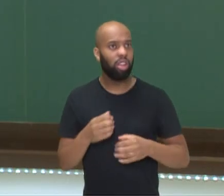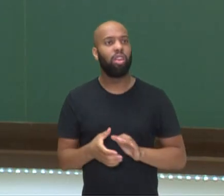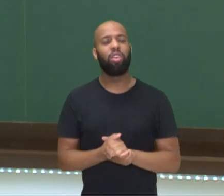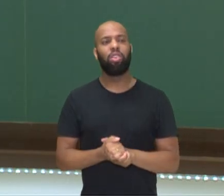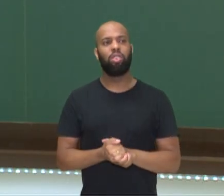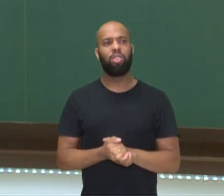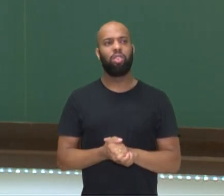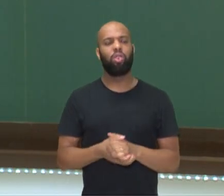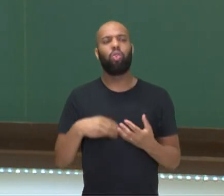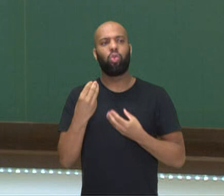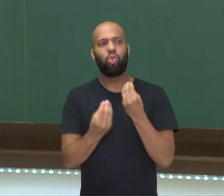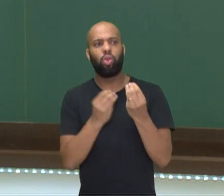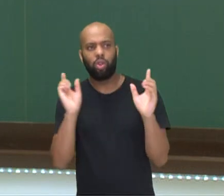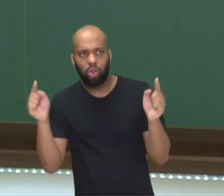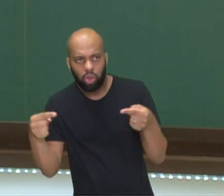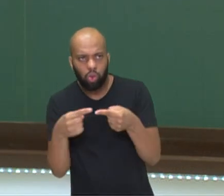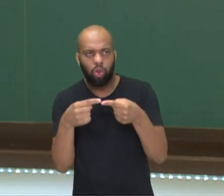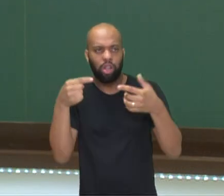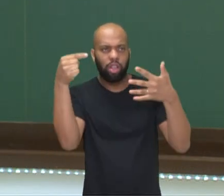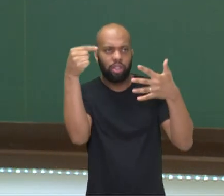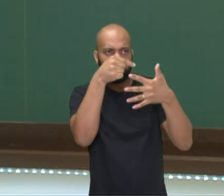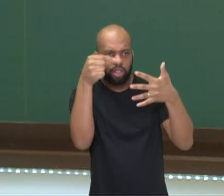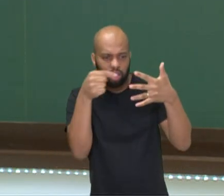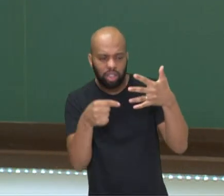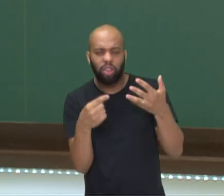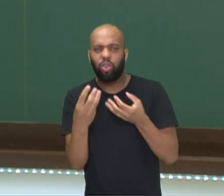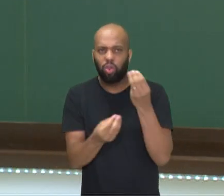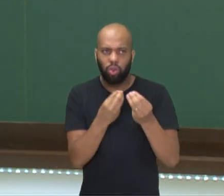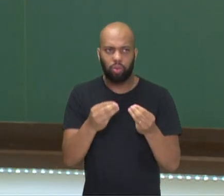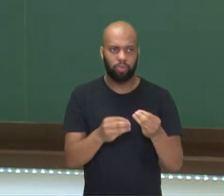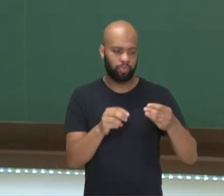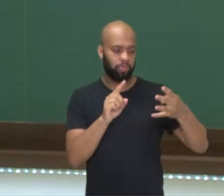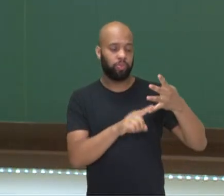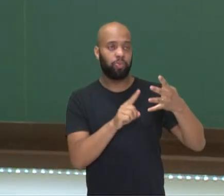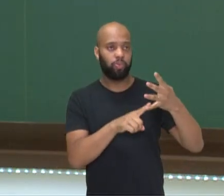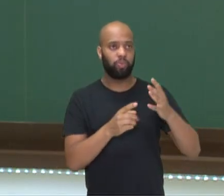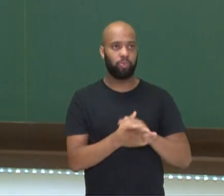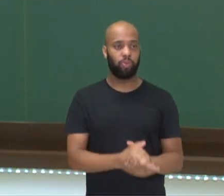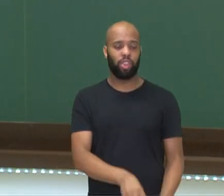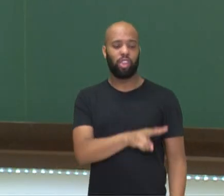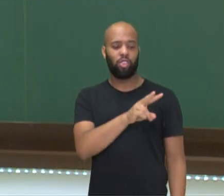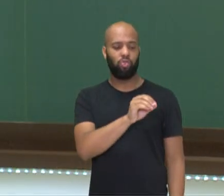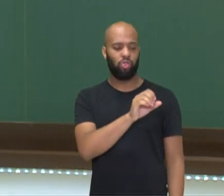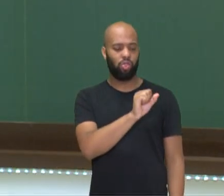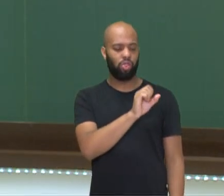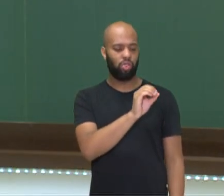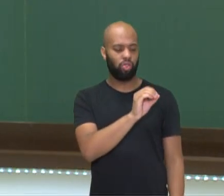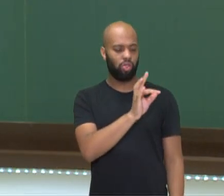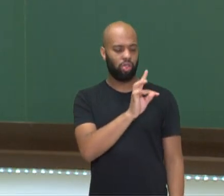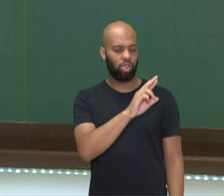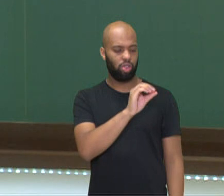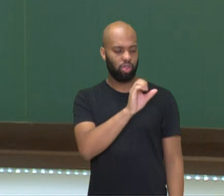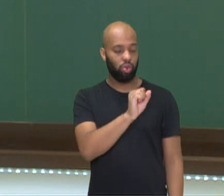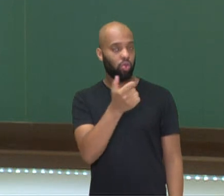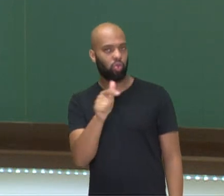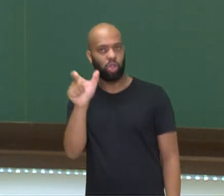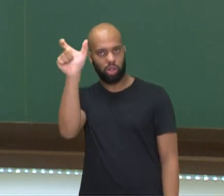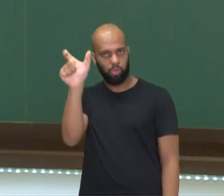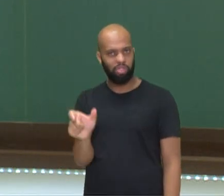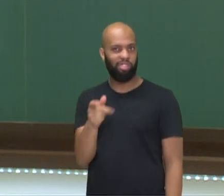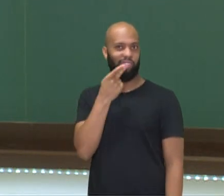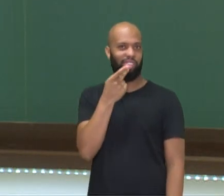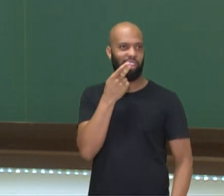ele combinaria com esses elementos aqui. E na letra D, vosotros, outra pessoa do discurso,